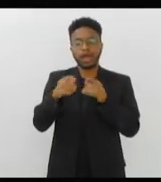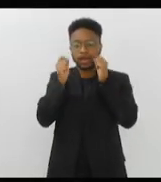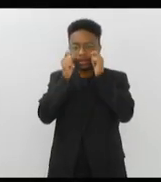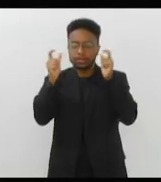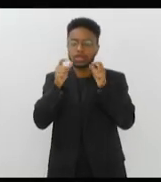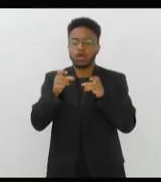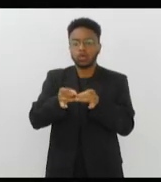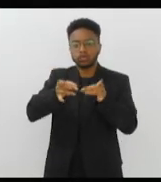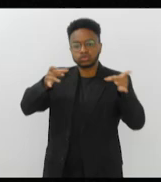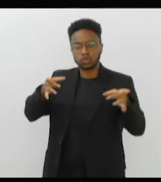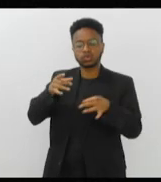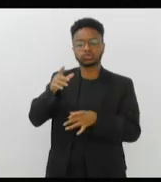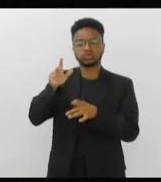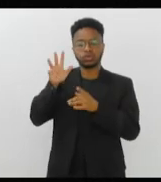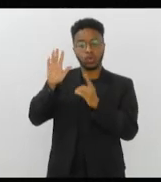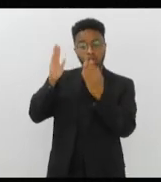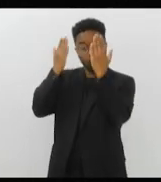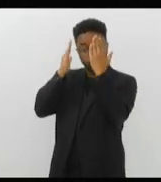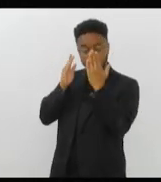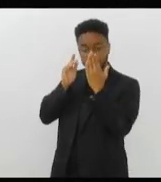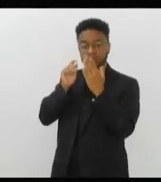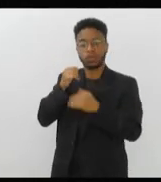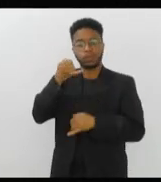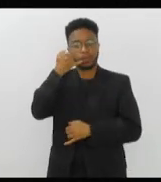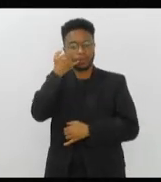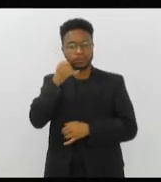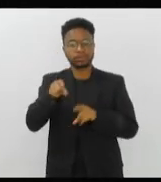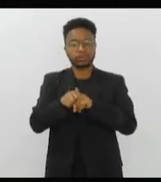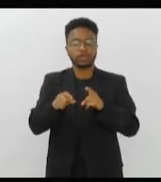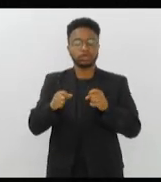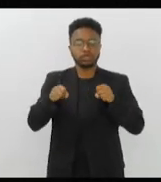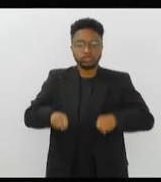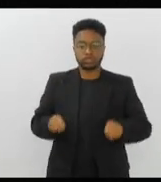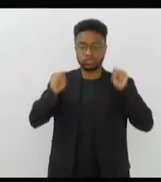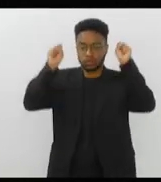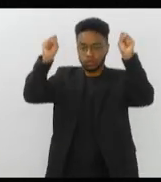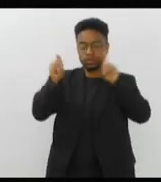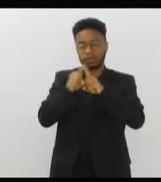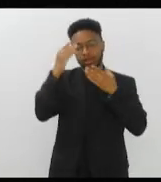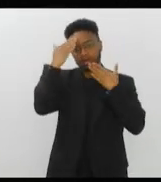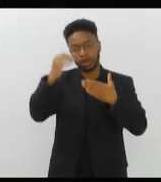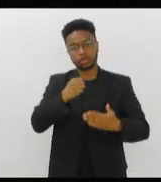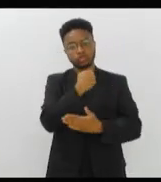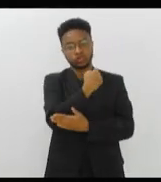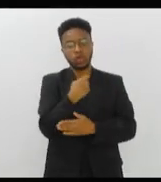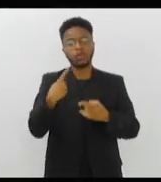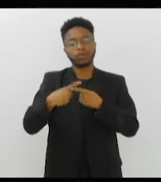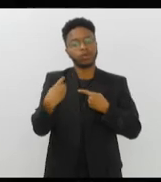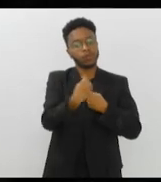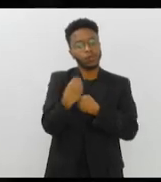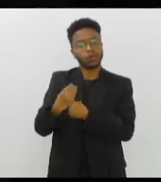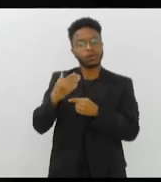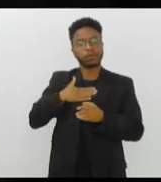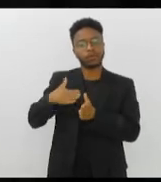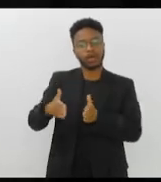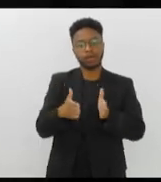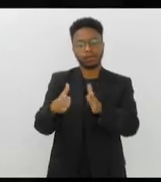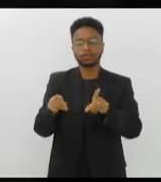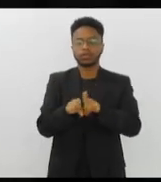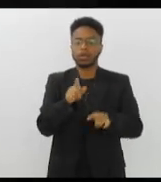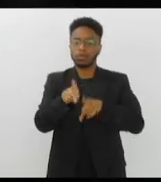Preto Velho e para Xangô. Preciso agradecer Exu, Senhor dos Caminhos, que não me deixa só. A todo o povo de Axé que venho conhecendo e de quem venho